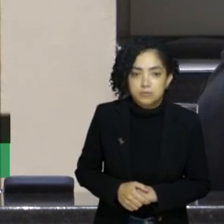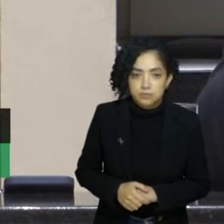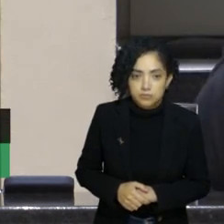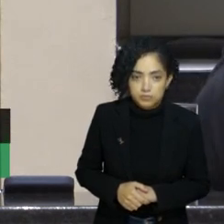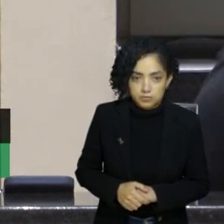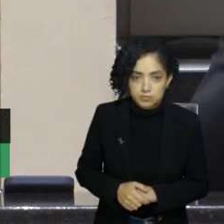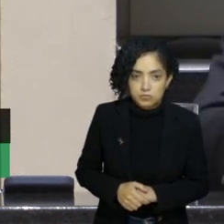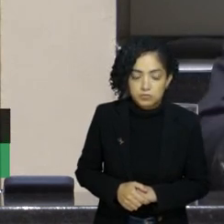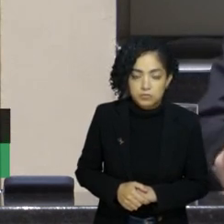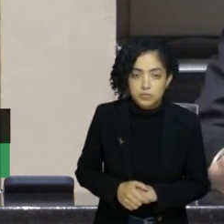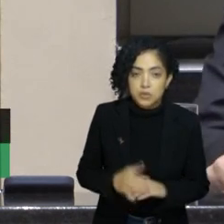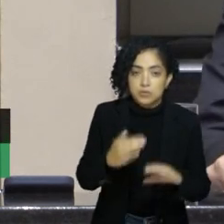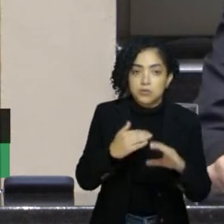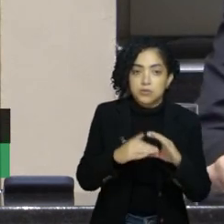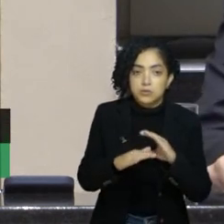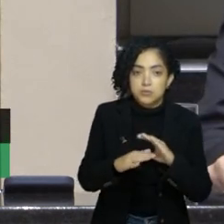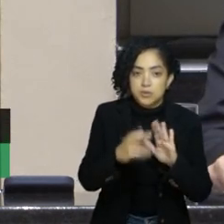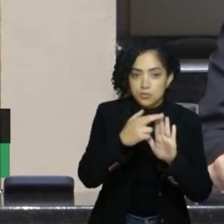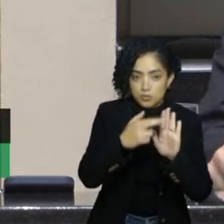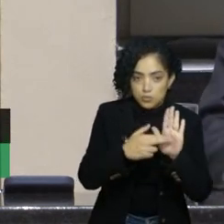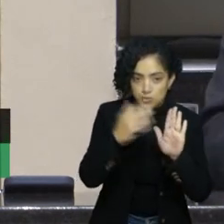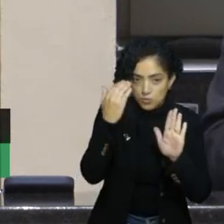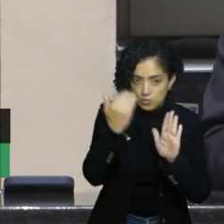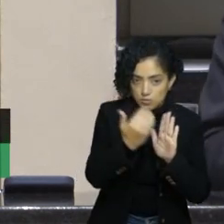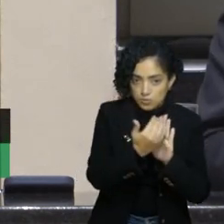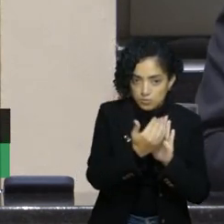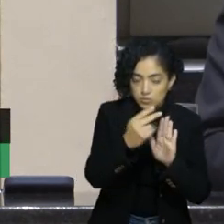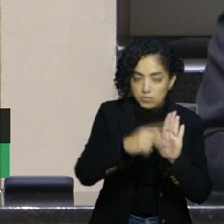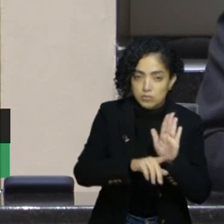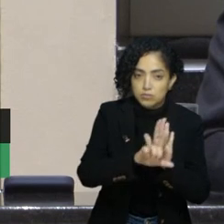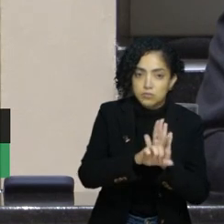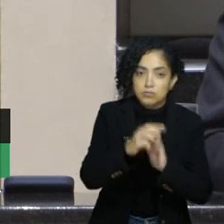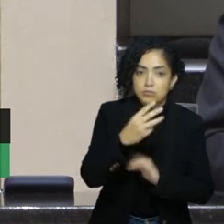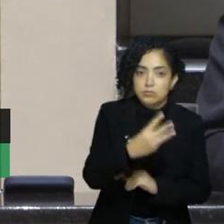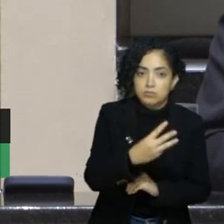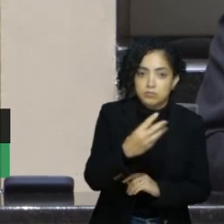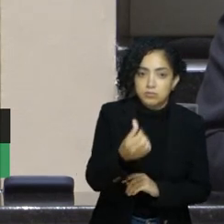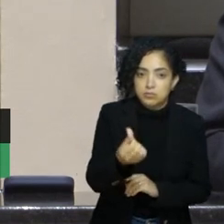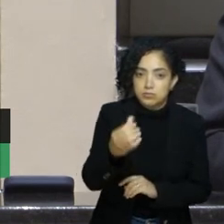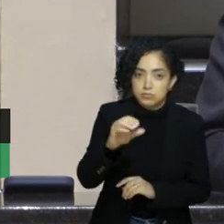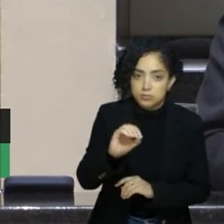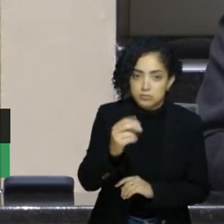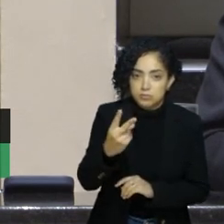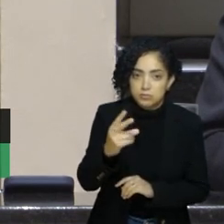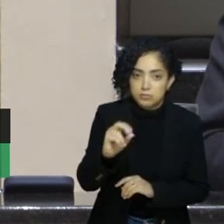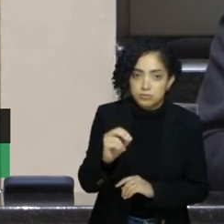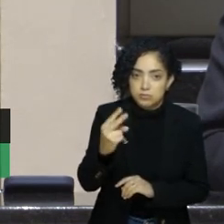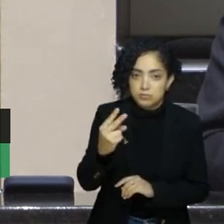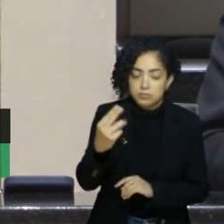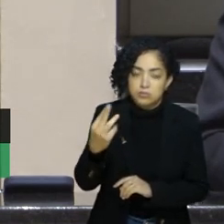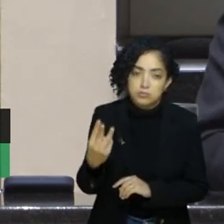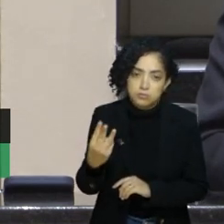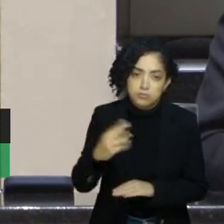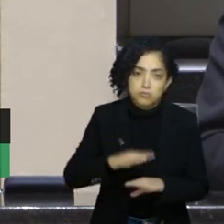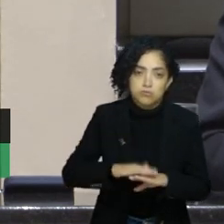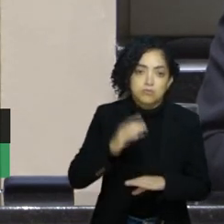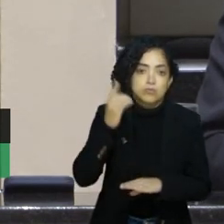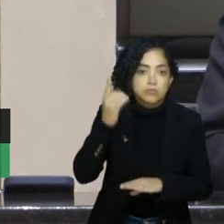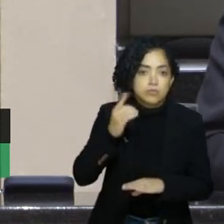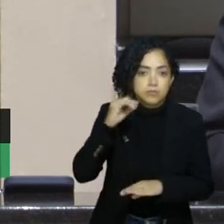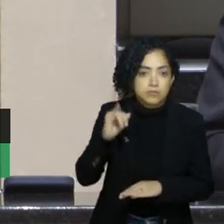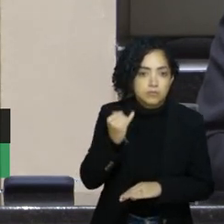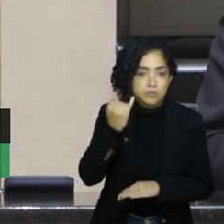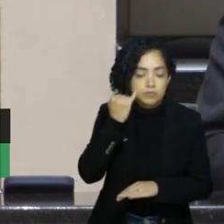terá seu encaminhamento conforme o regimento interno. Projeto de Lei 360 de 2023, autoria do deputado Gessé Lopes, que